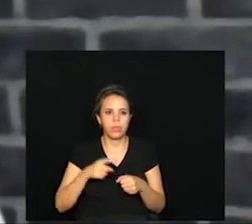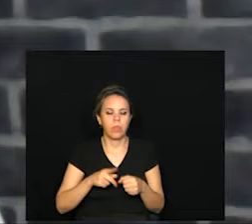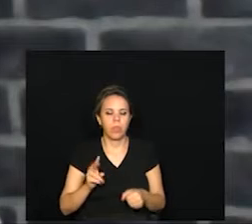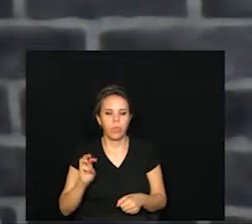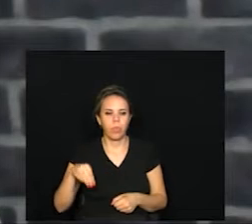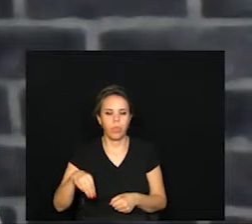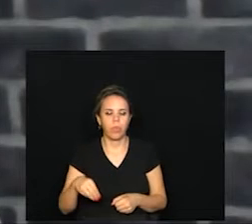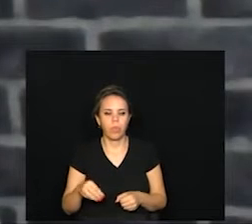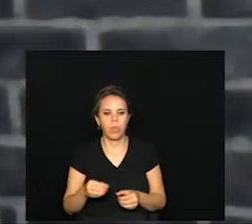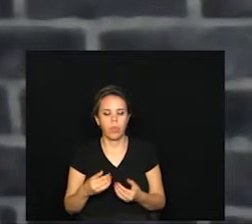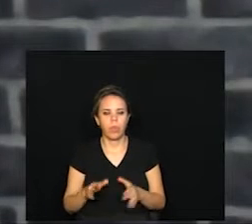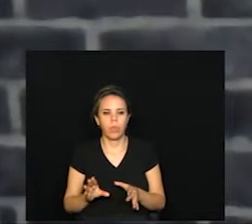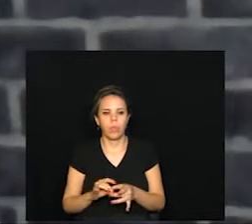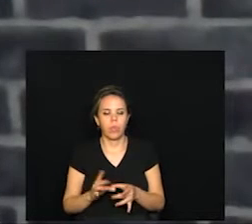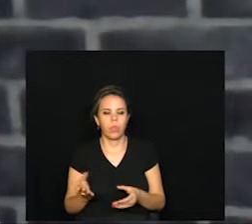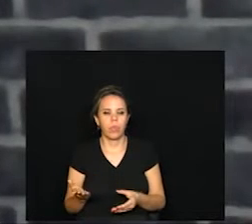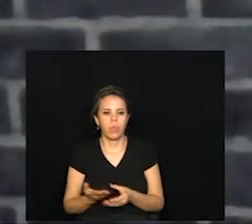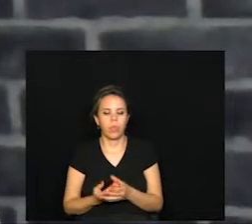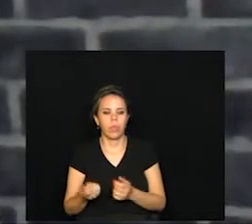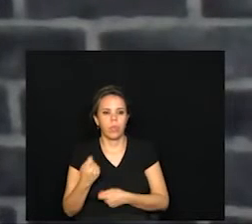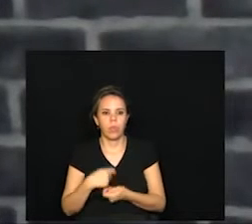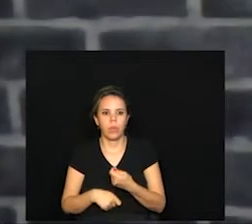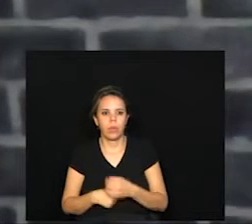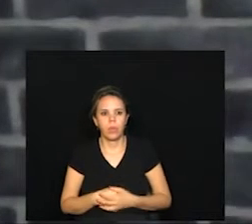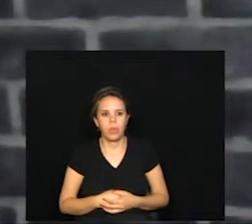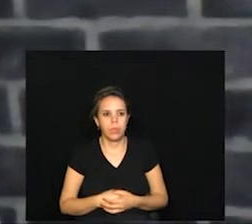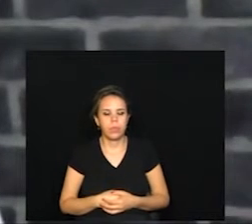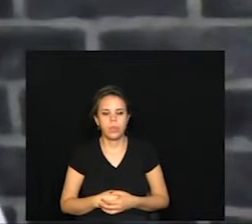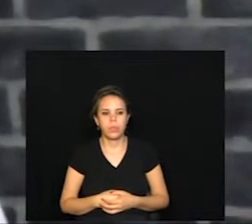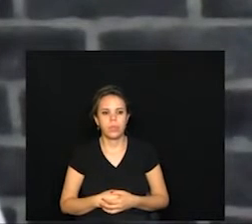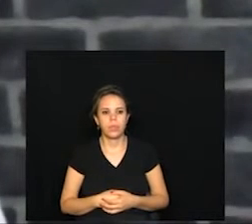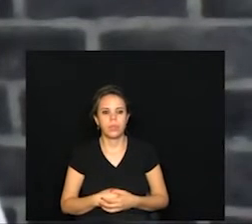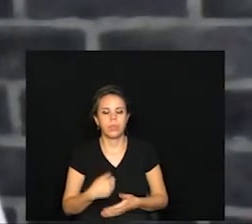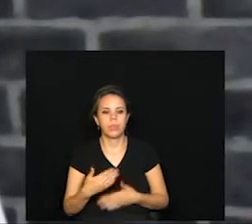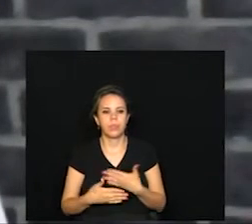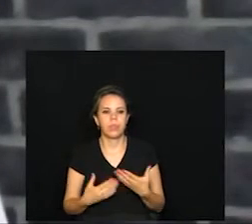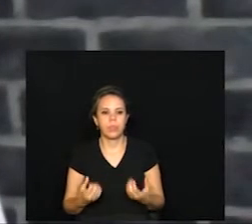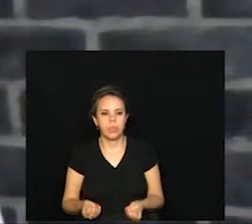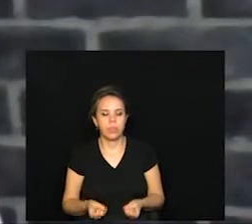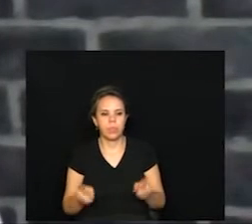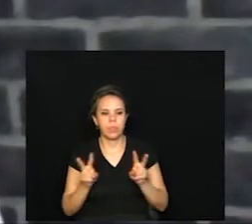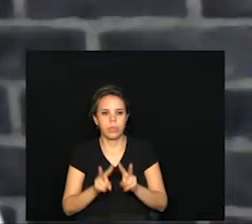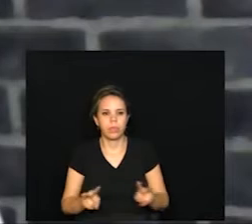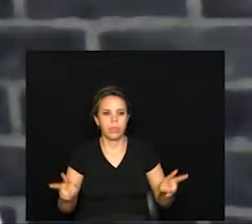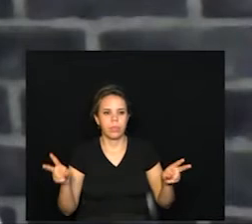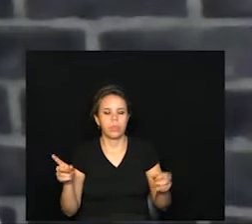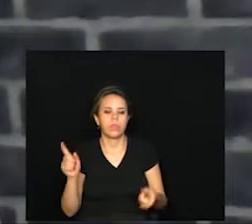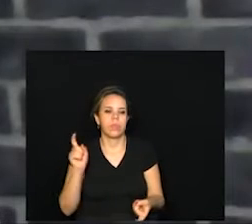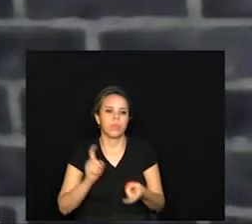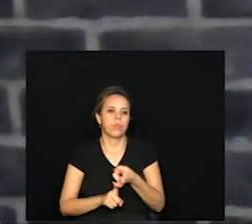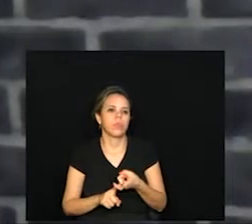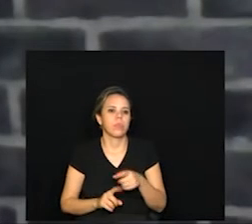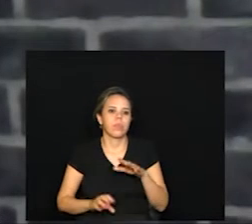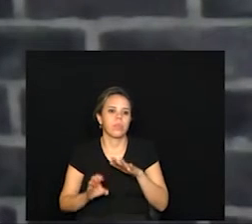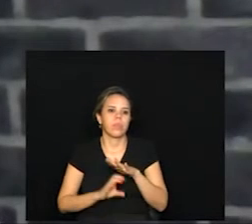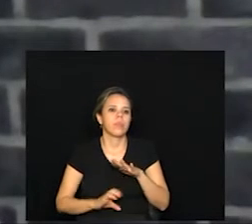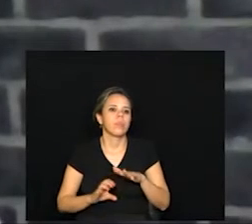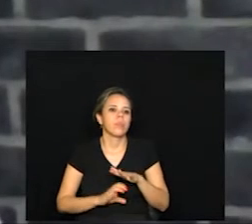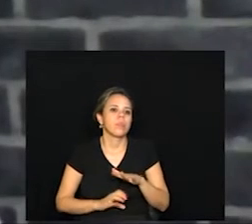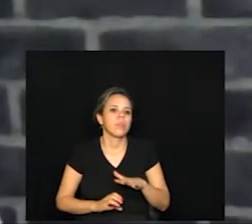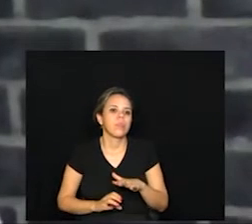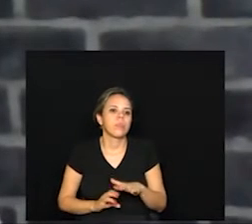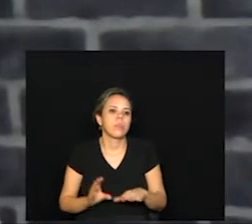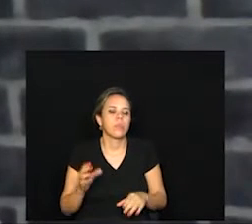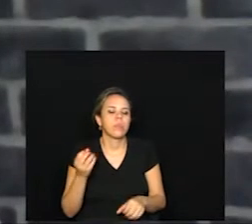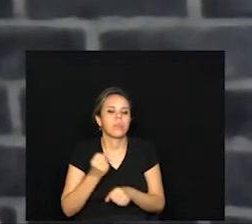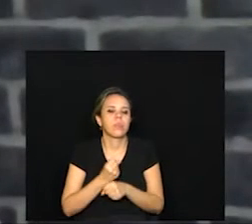e solicita a abertura do processo administrativo. O processo, Gabriel, ele visa uma punição para a empresa, que está previsto